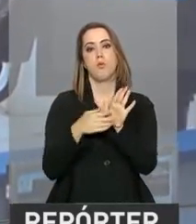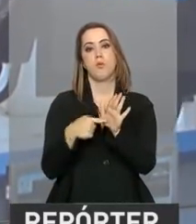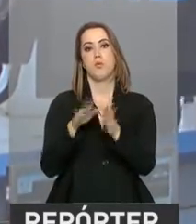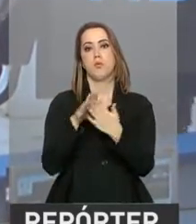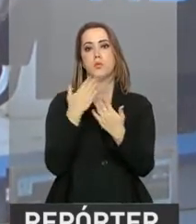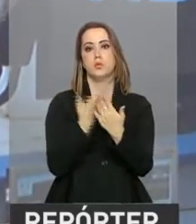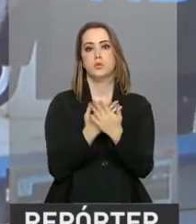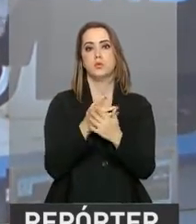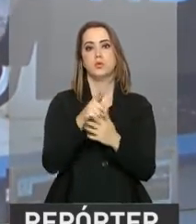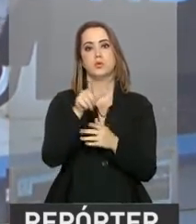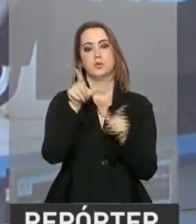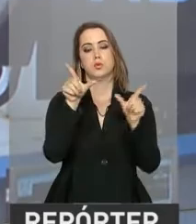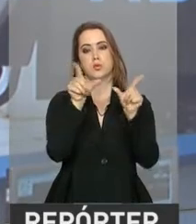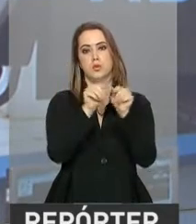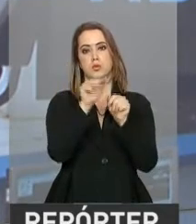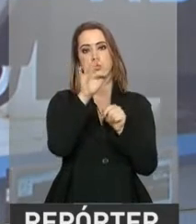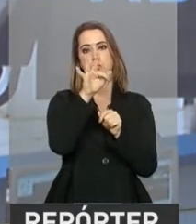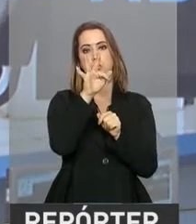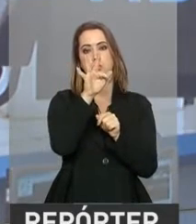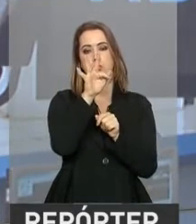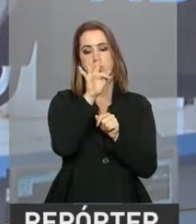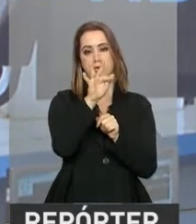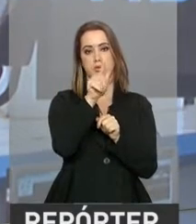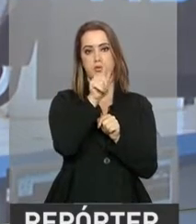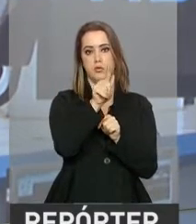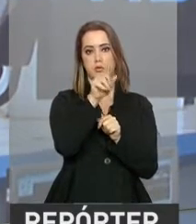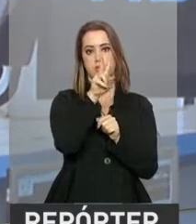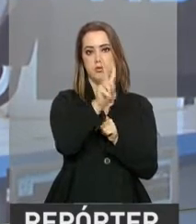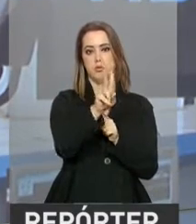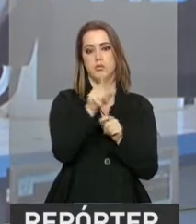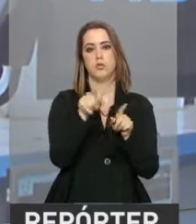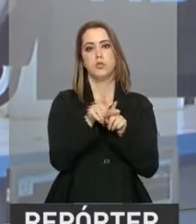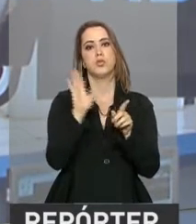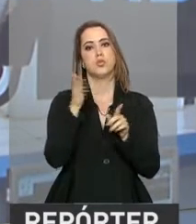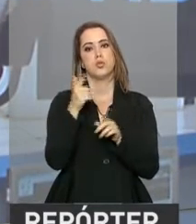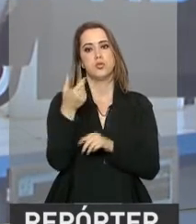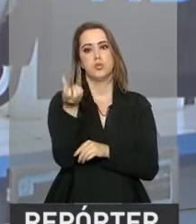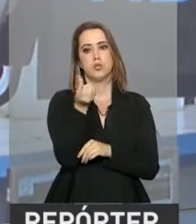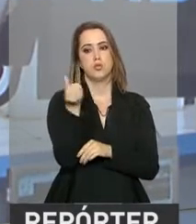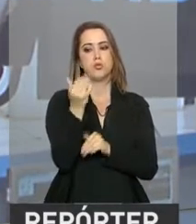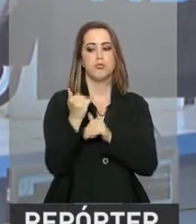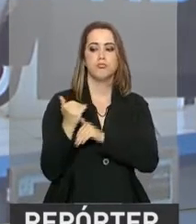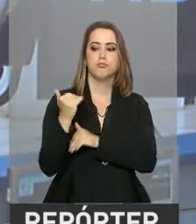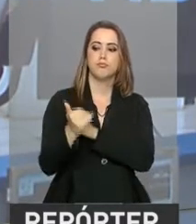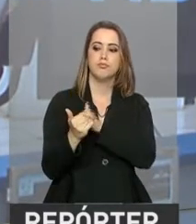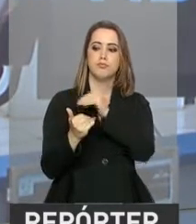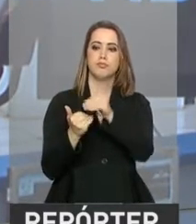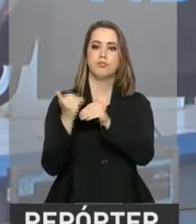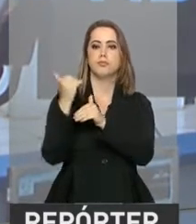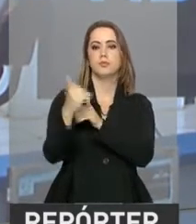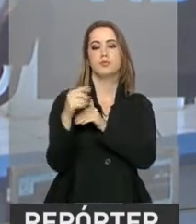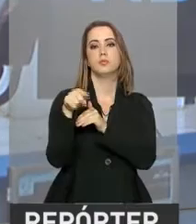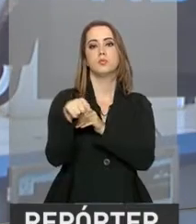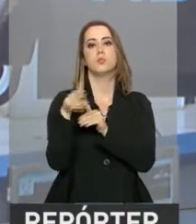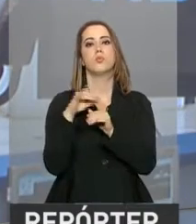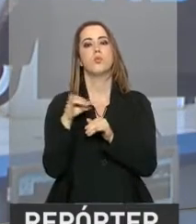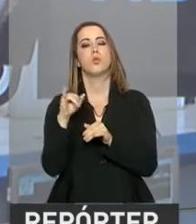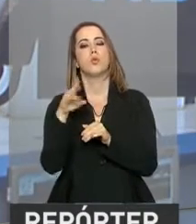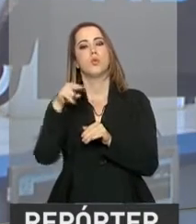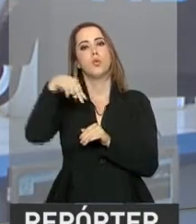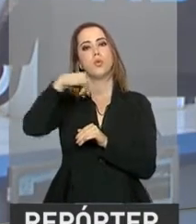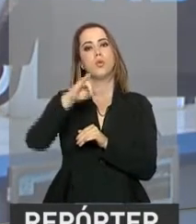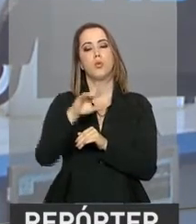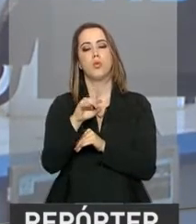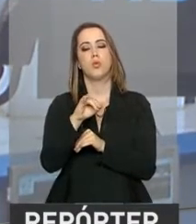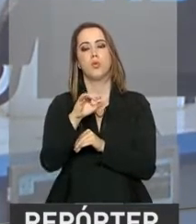The Conference Board. De acordo com o estudo, o país registrou o sexto avanço consecutivo em um indicador que mede o desempenho econômico.